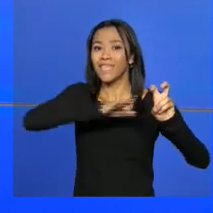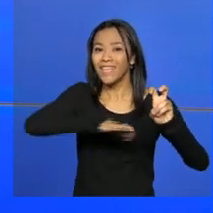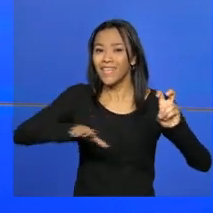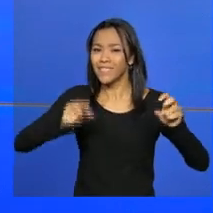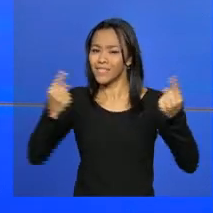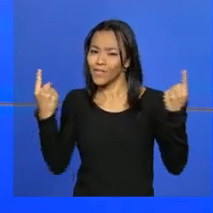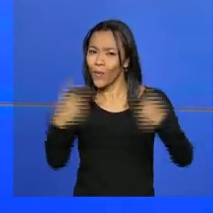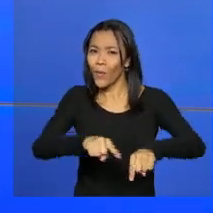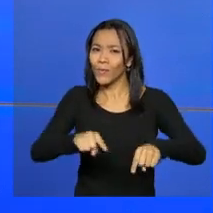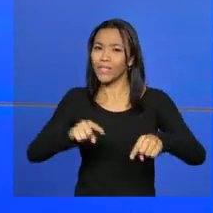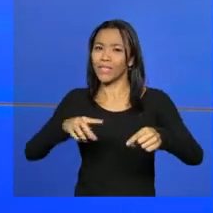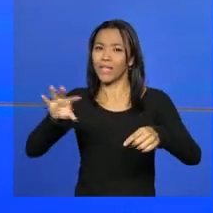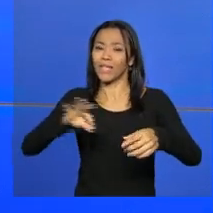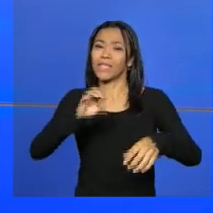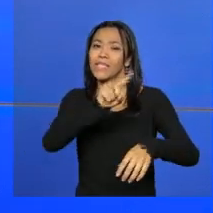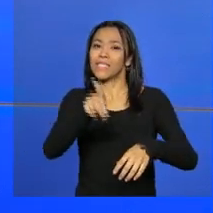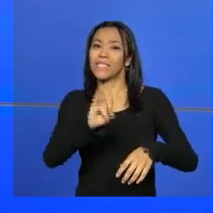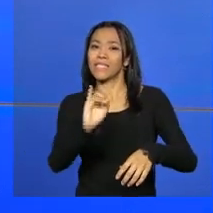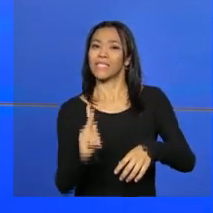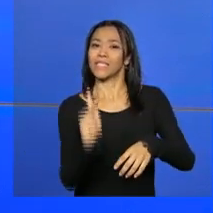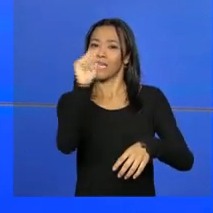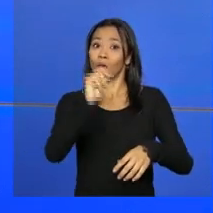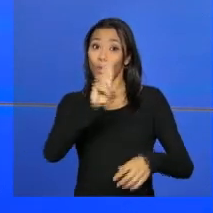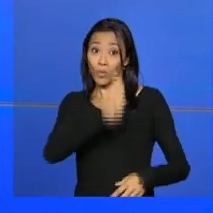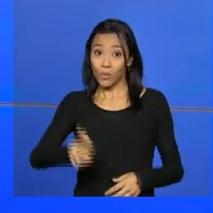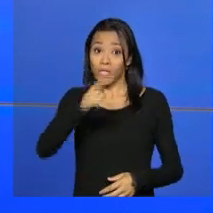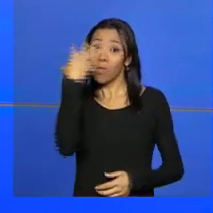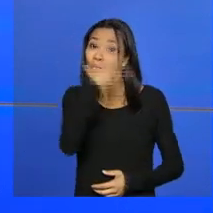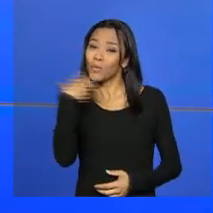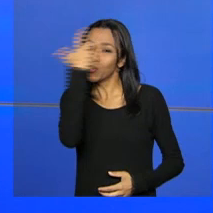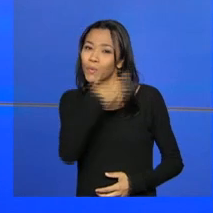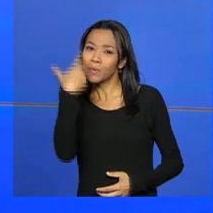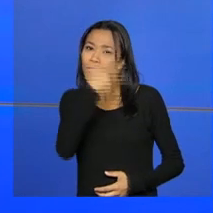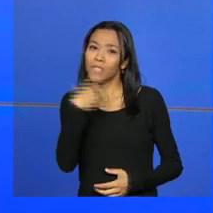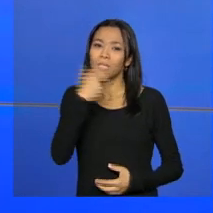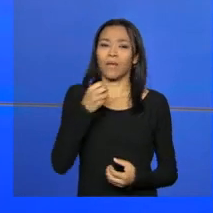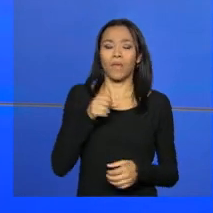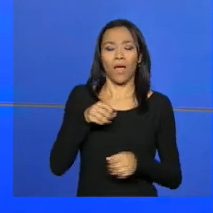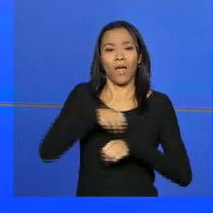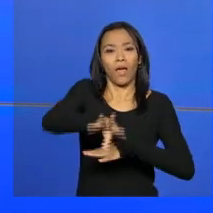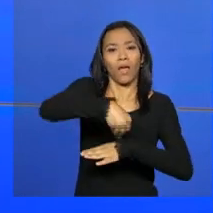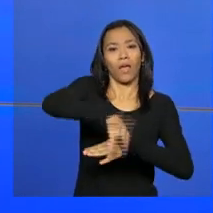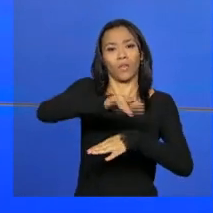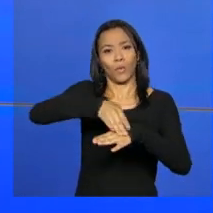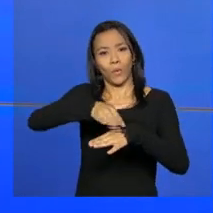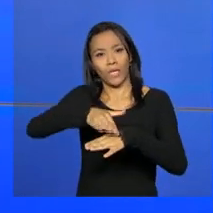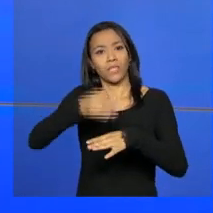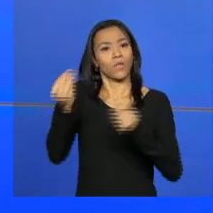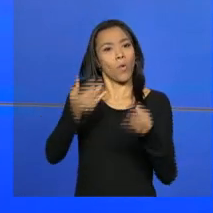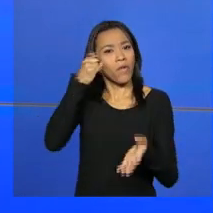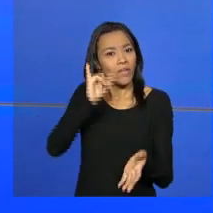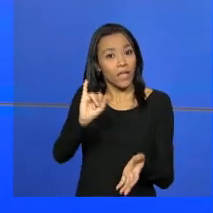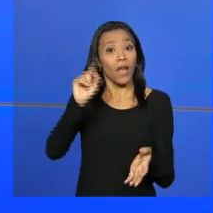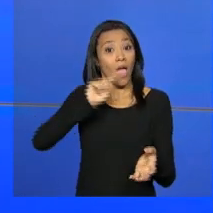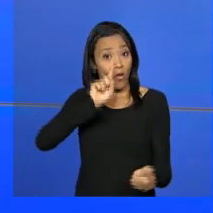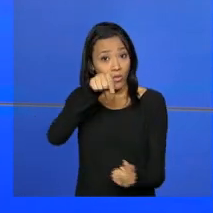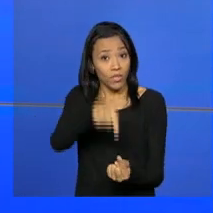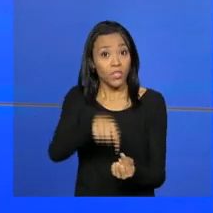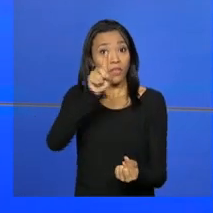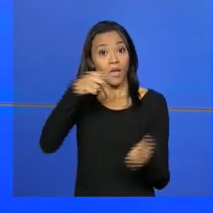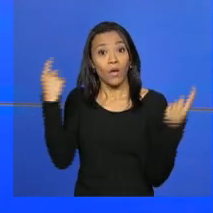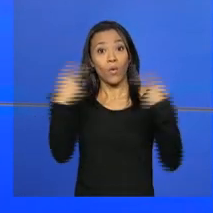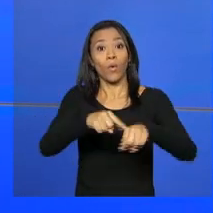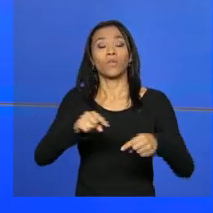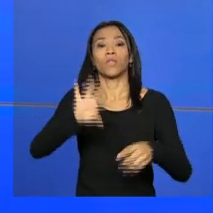usando a música para ampliar os conhecimentos sobre as doenças e formas de prevenção. A ação faz parte do eixo Mobilização e